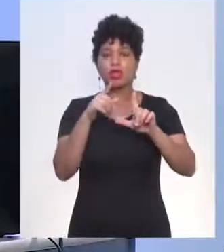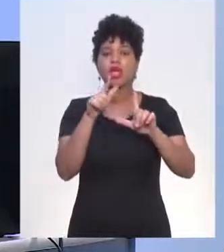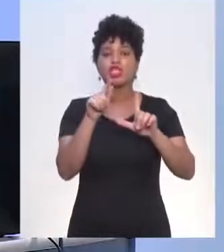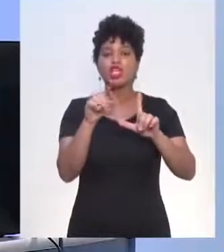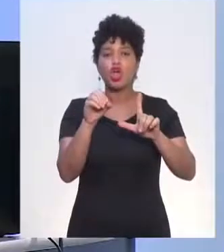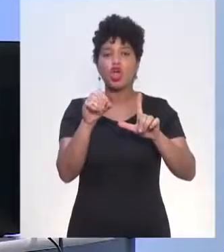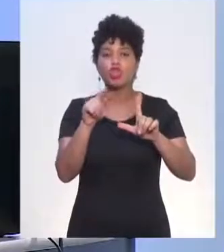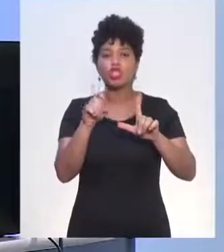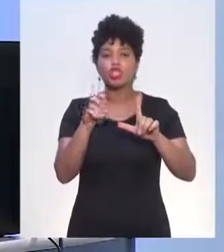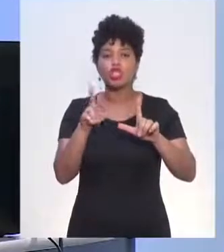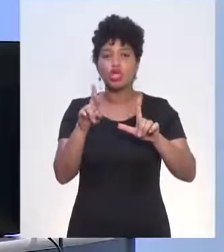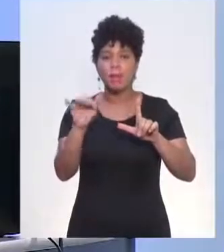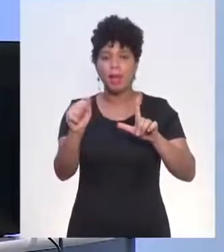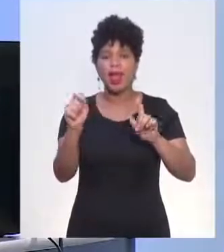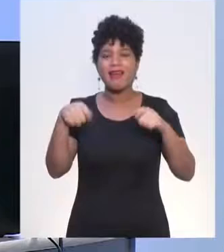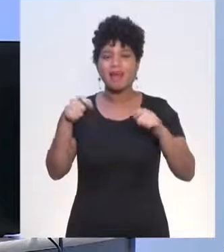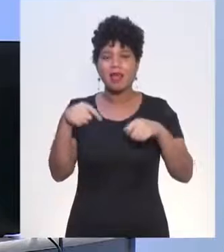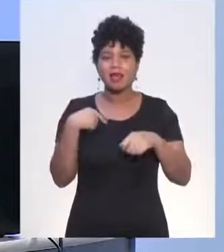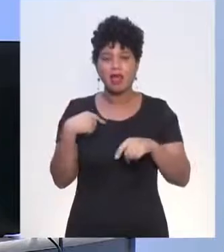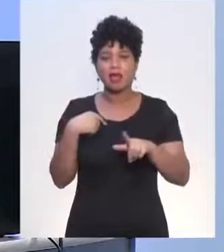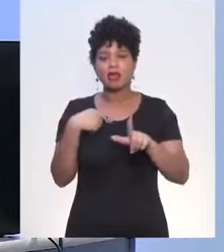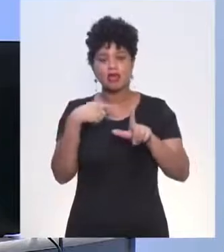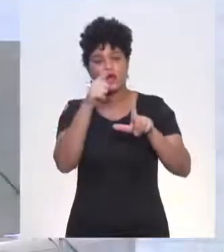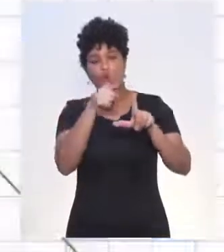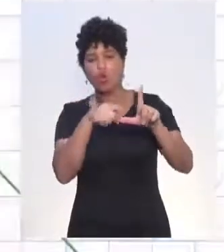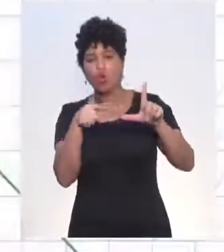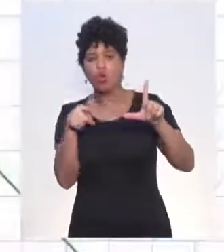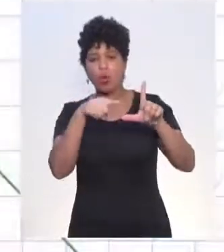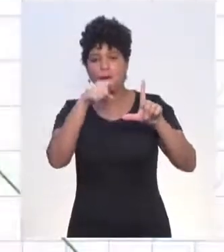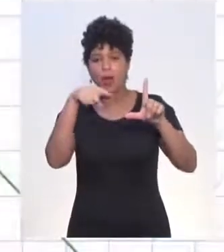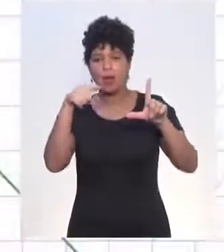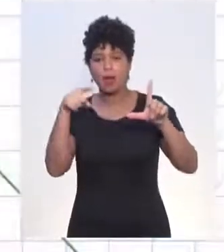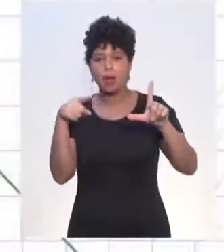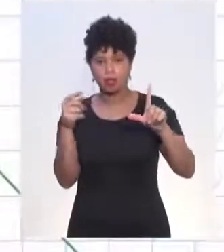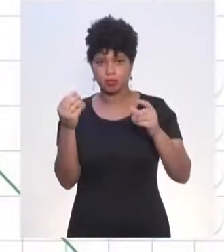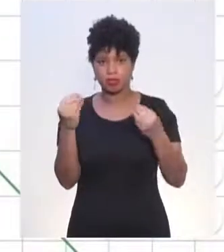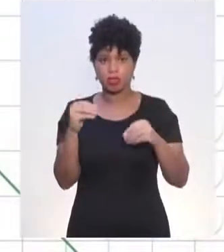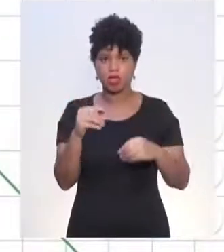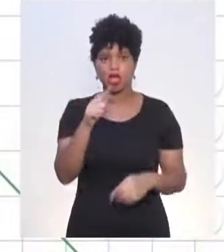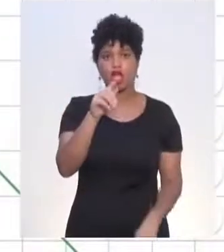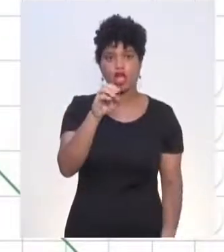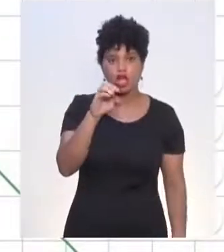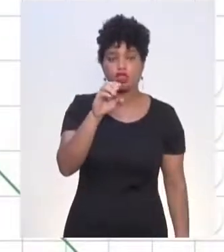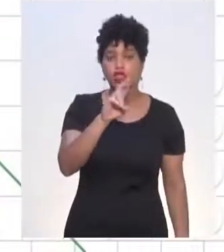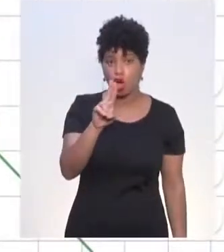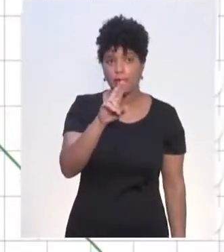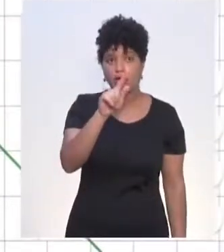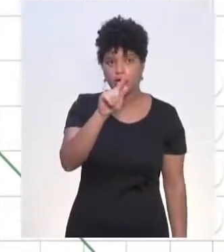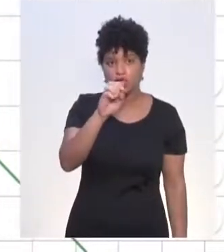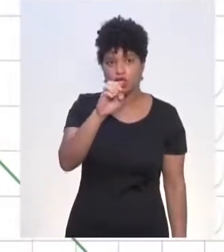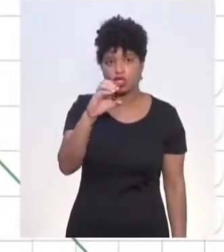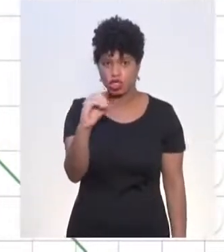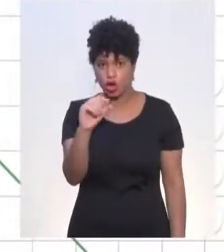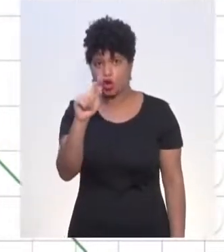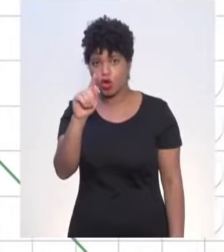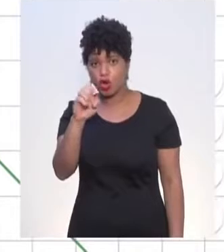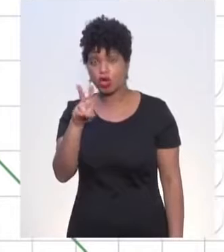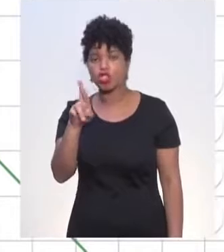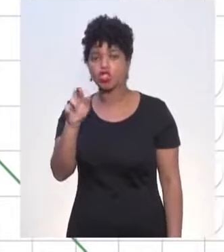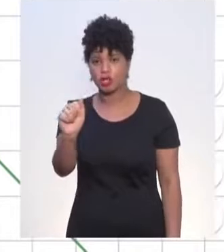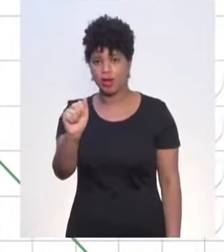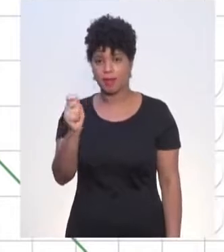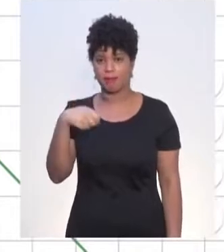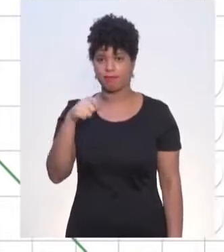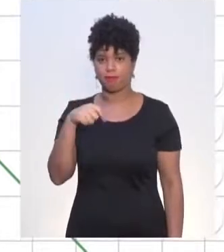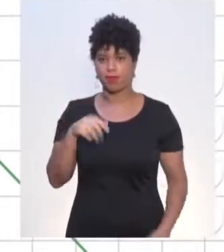ele consegue construir gráficos. Na ideia aí, ó, vou mostrar para vocês, ó, esse é o plano cartesiano. Então aqui eu já estou